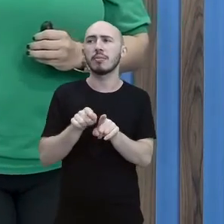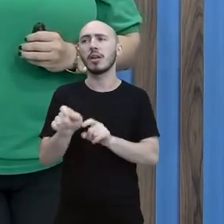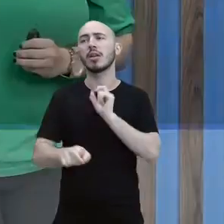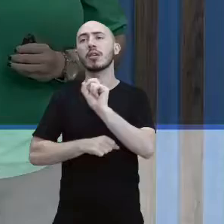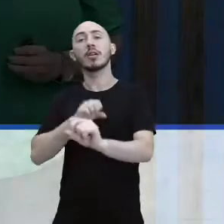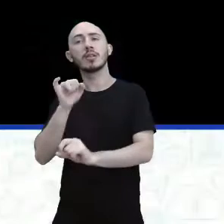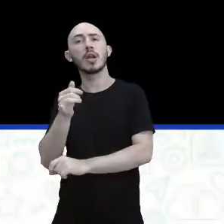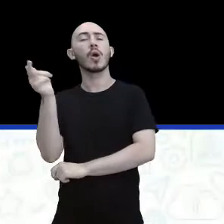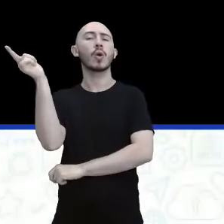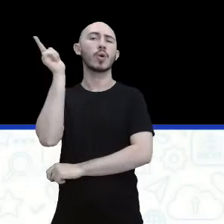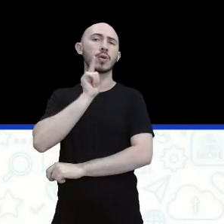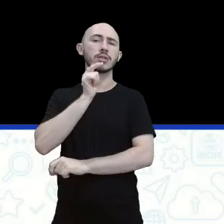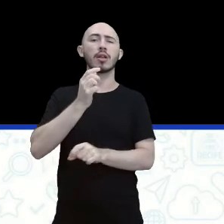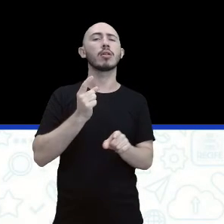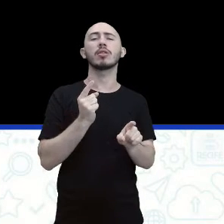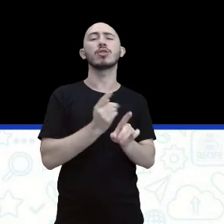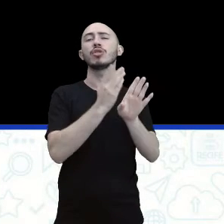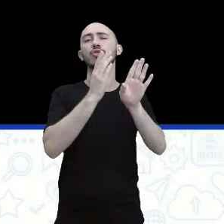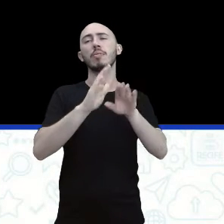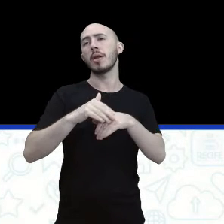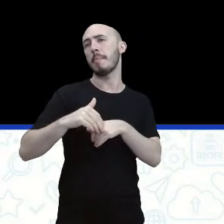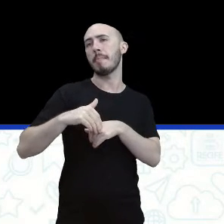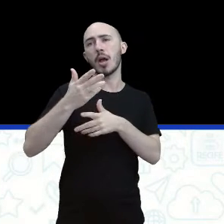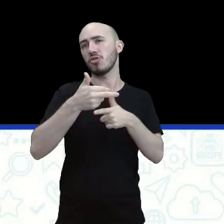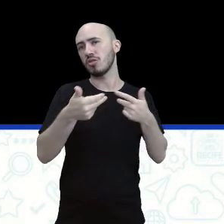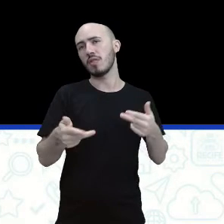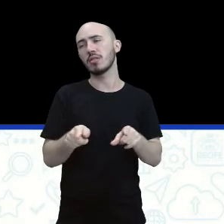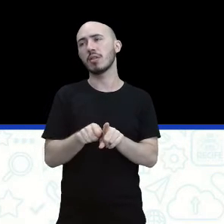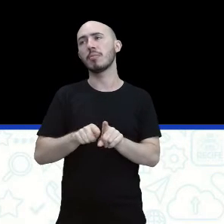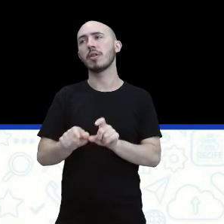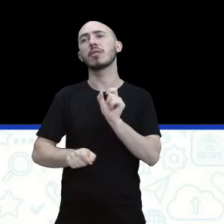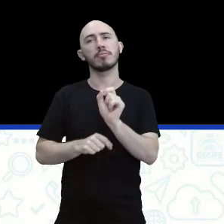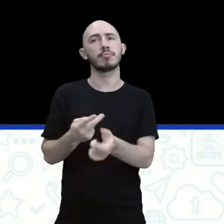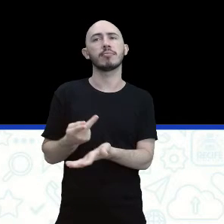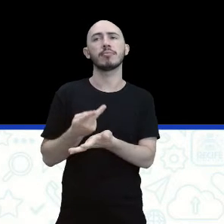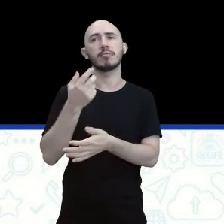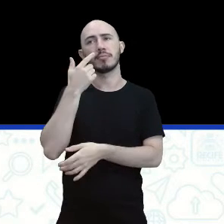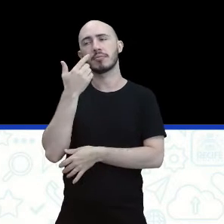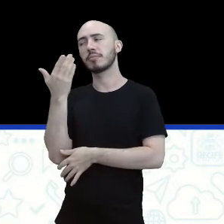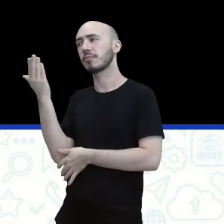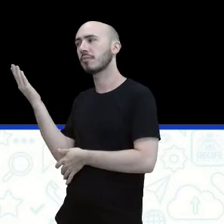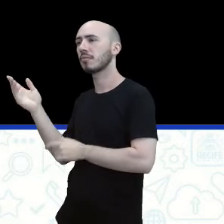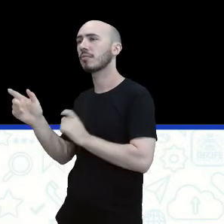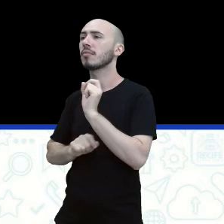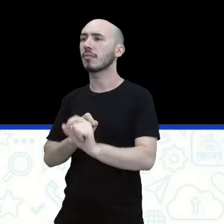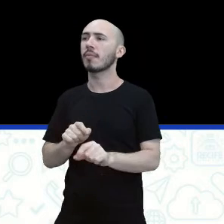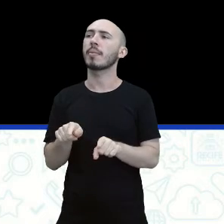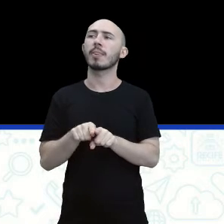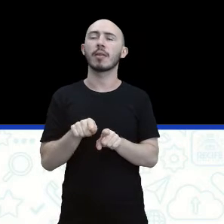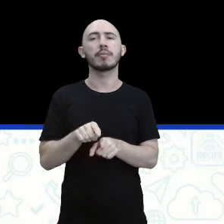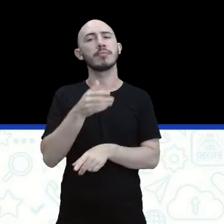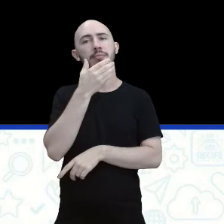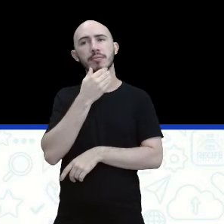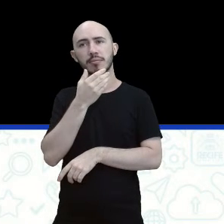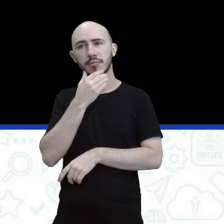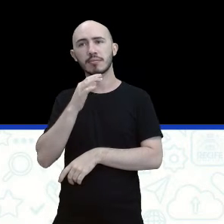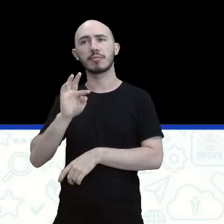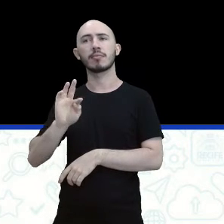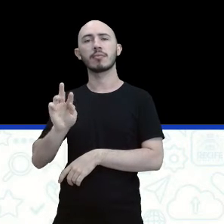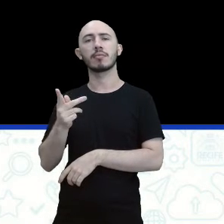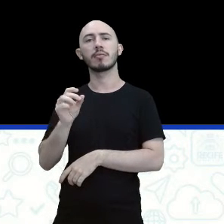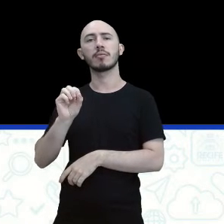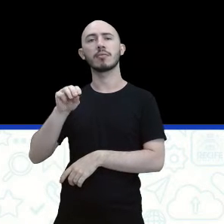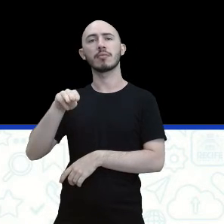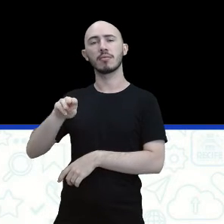consegue encontrar mais alguma coisa, tá certo? Então, é isso que acontece. E foi isso que aconteceu aí no caso de Thomson,